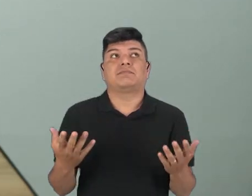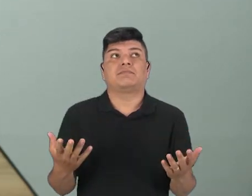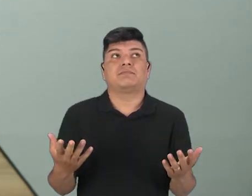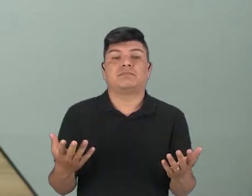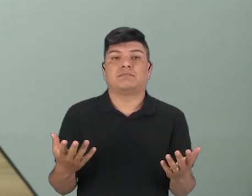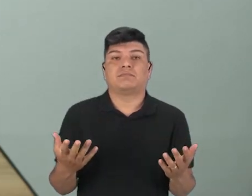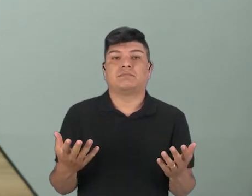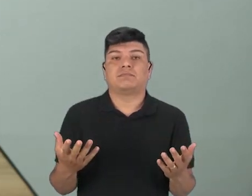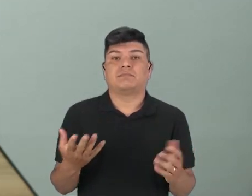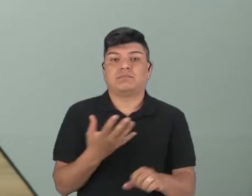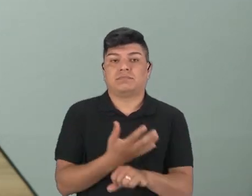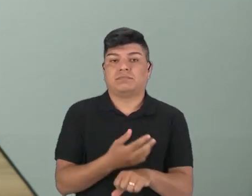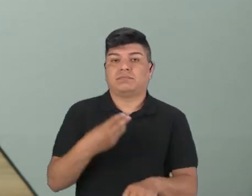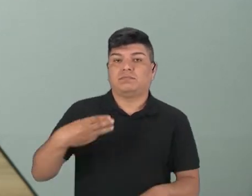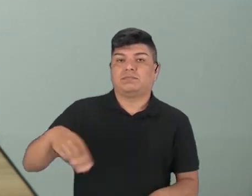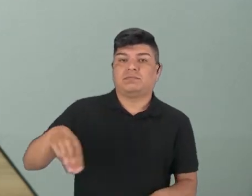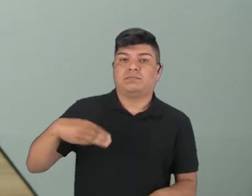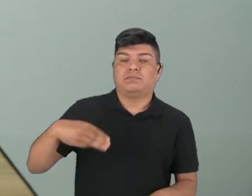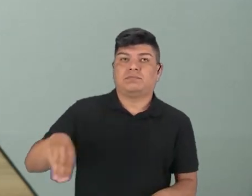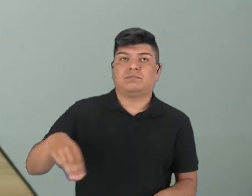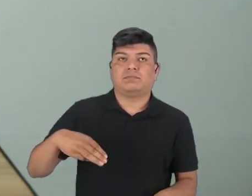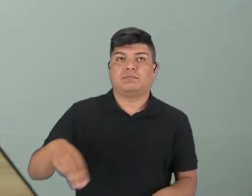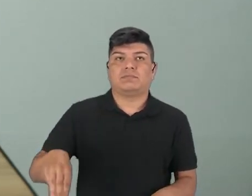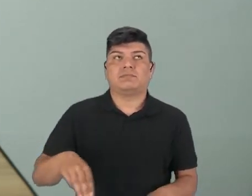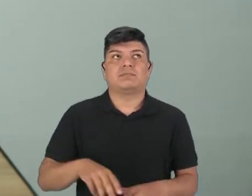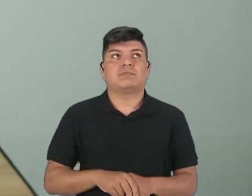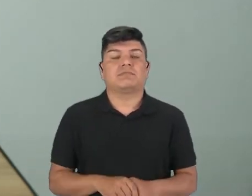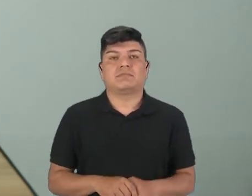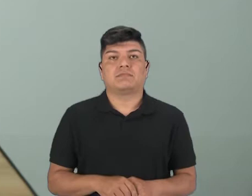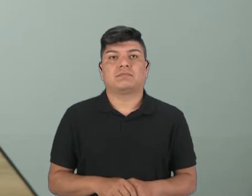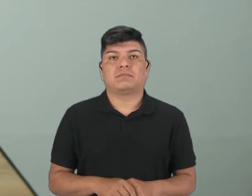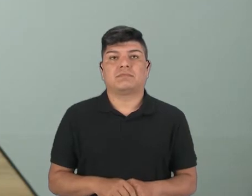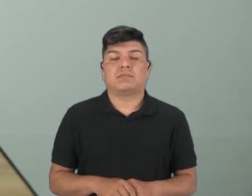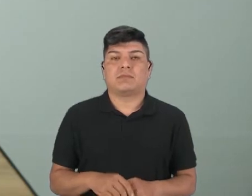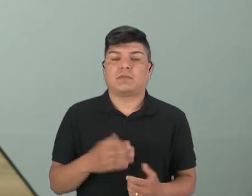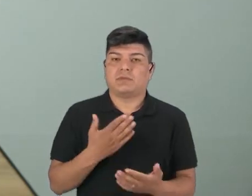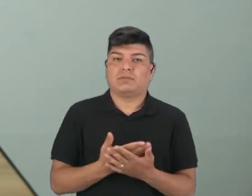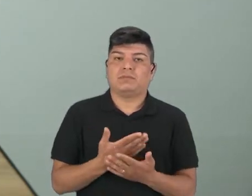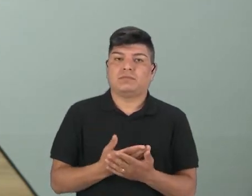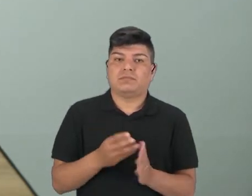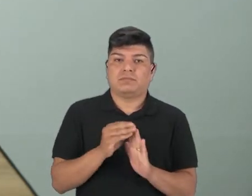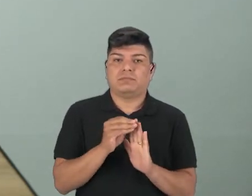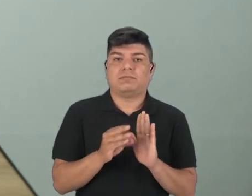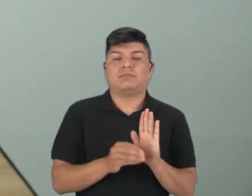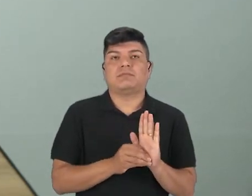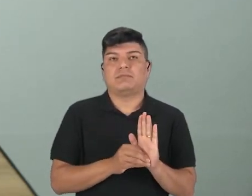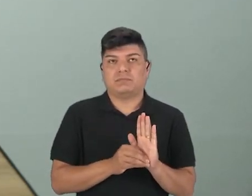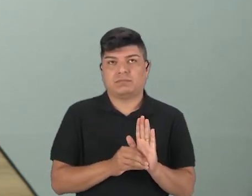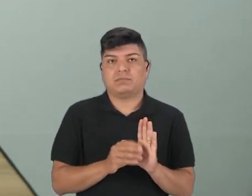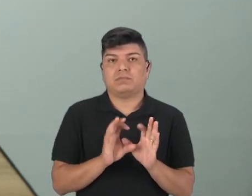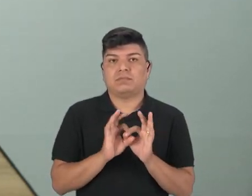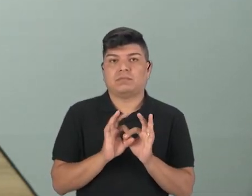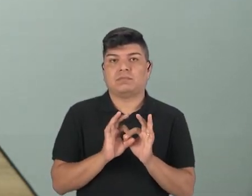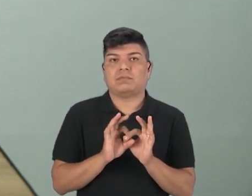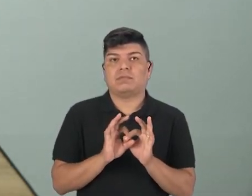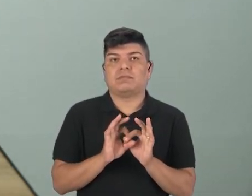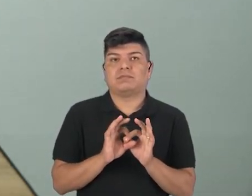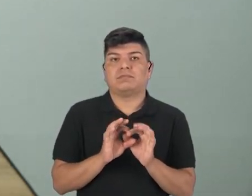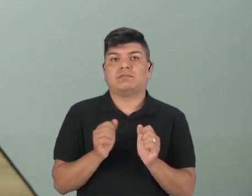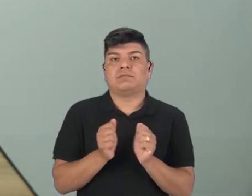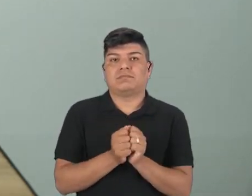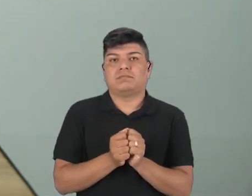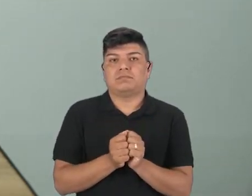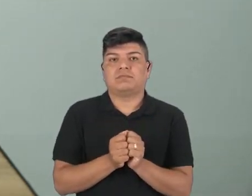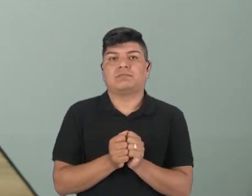da disciplina de matemática. Então, nós vamos estudar mais um conteúdo relacionado que faz